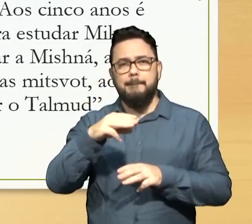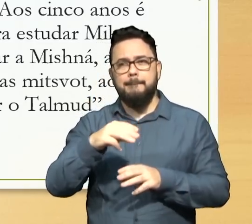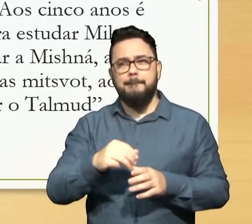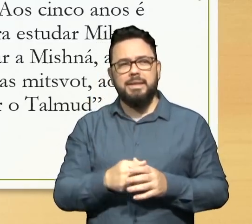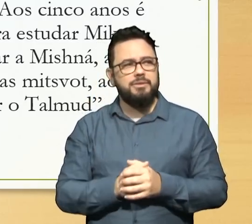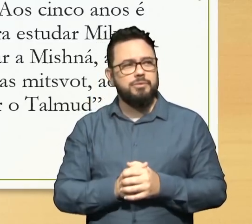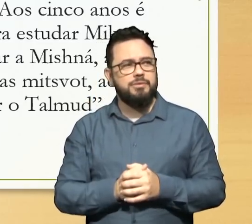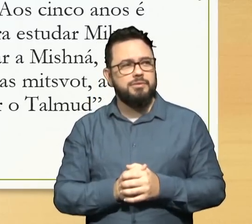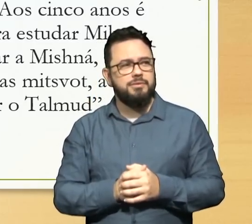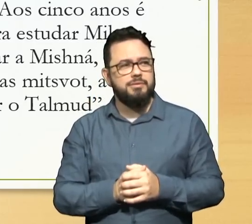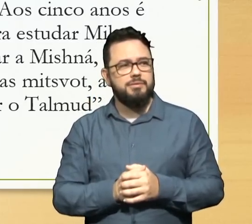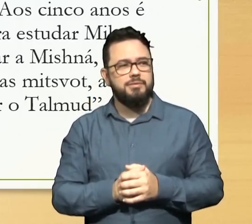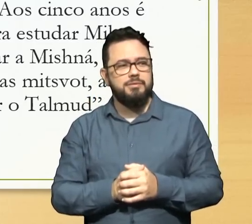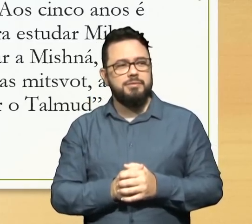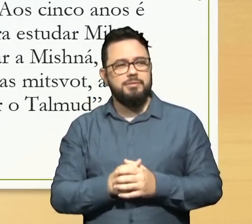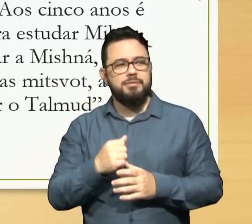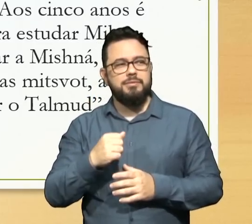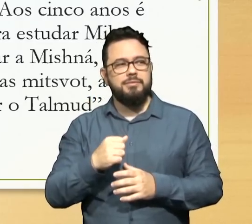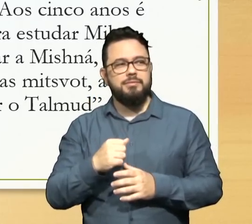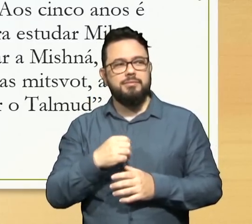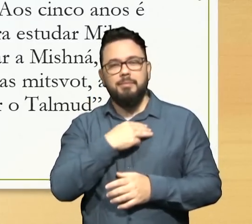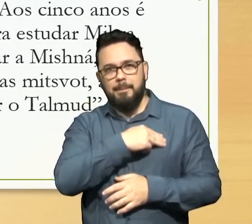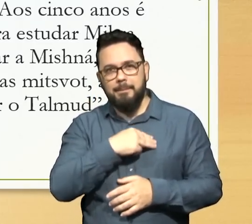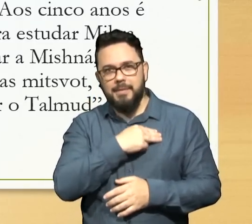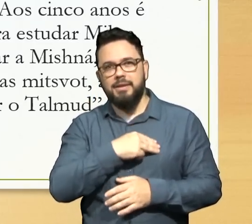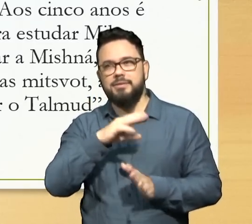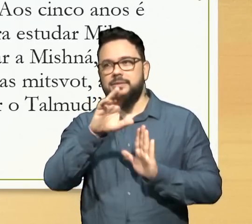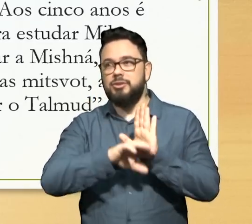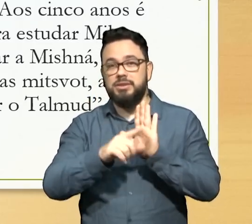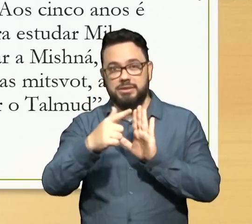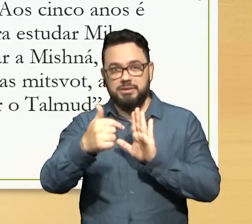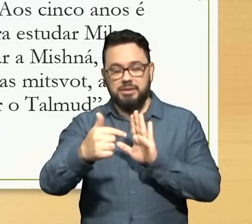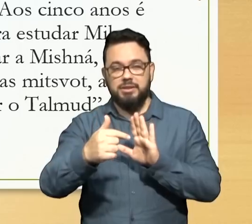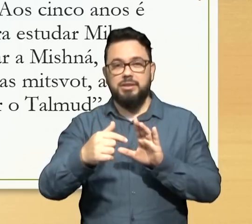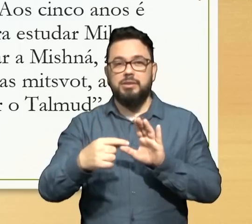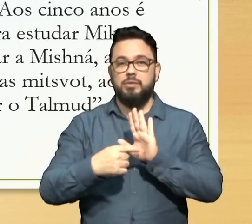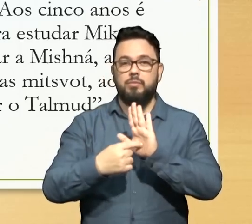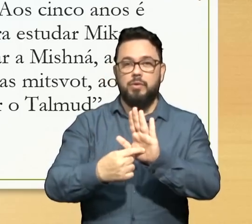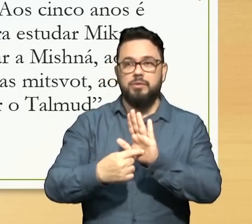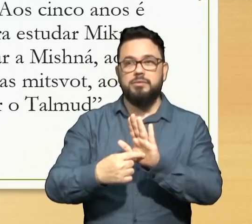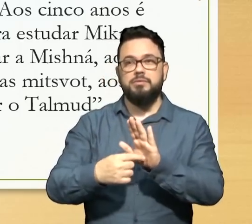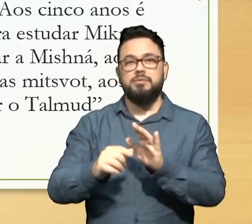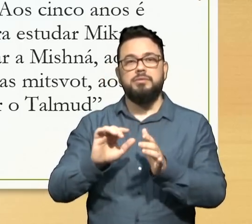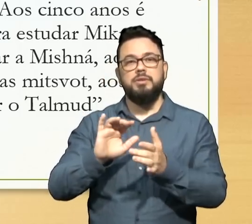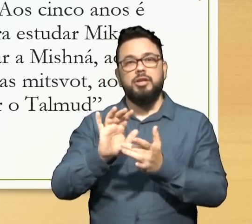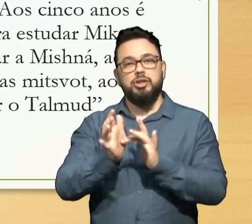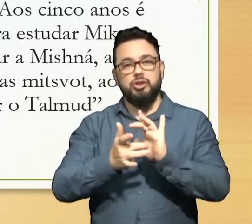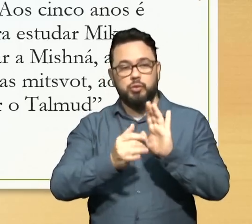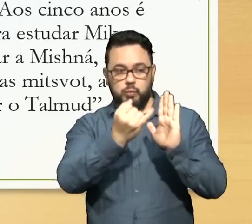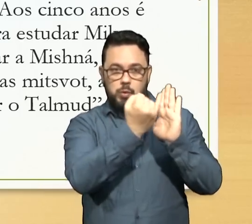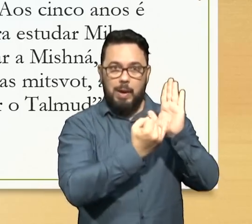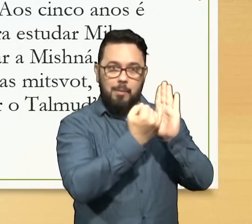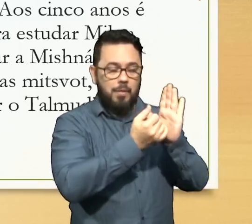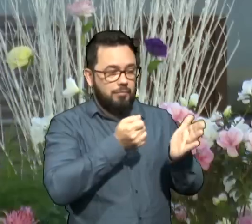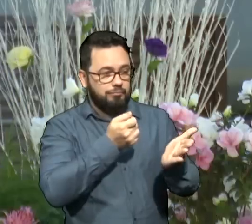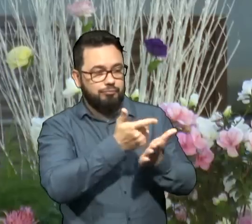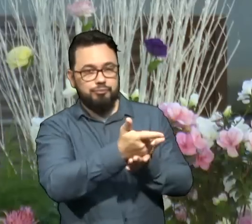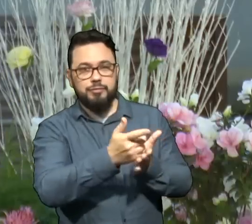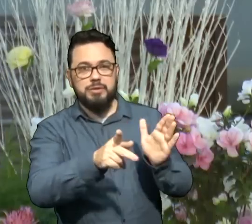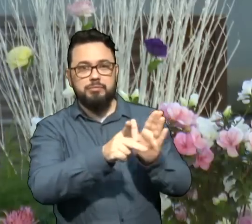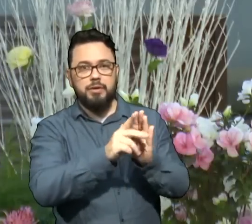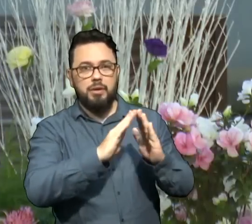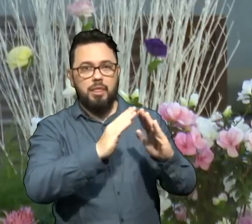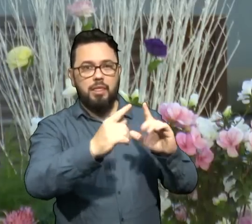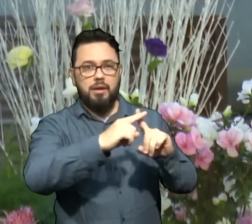certa vez Jesus teve que pagar o imposto do templo ele estava com os 12 mas dos